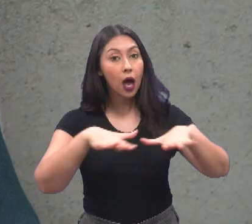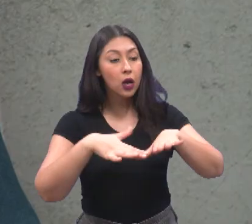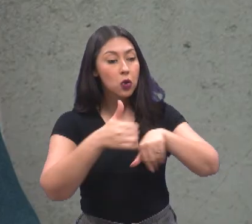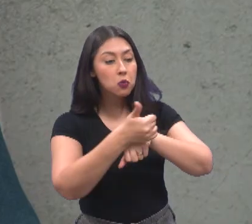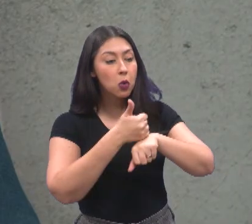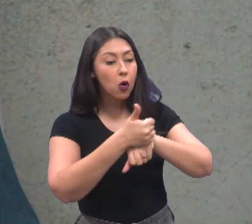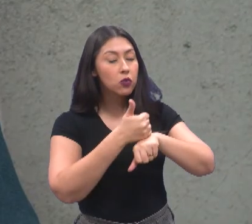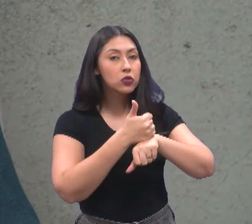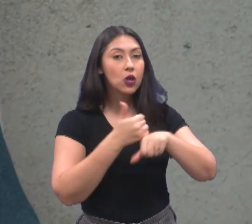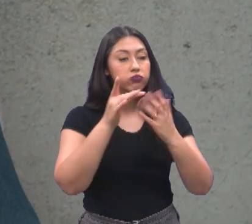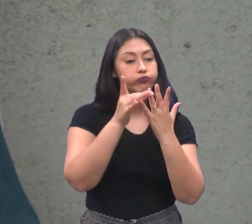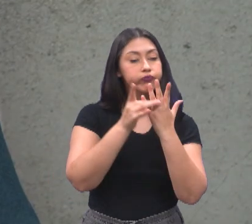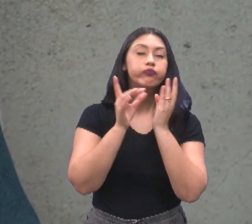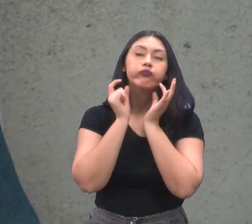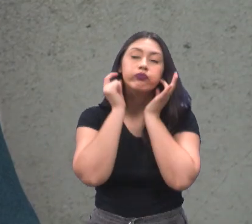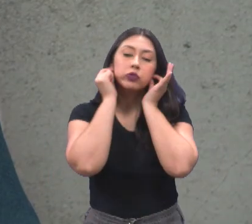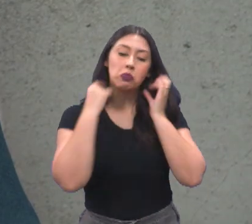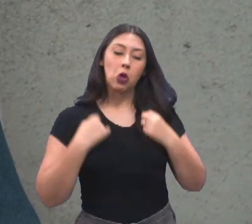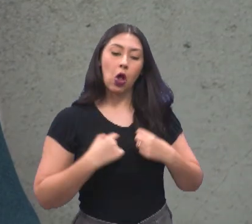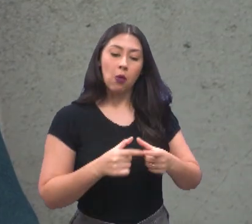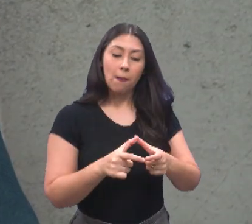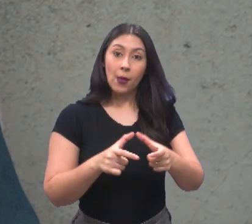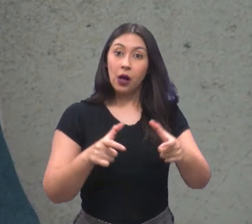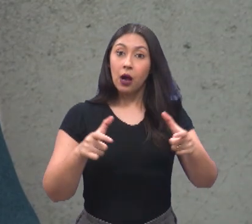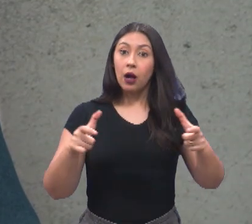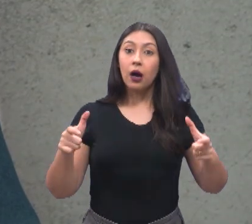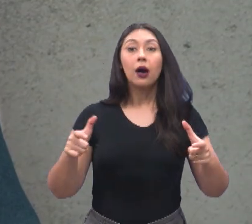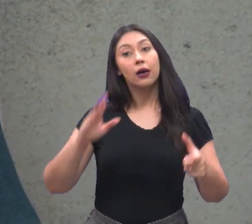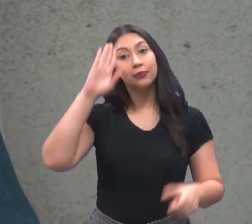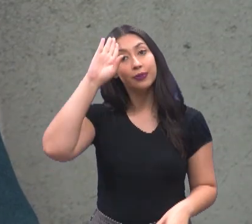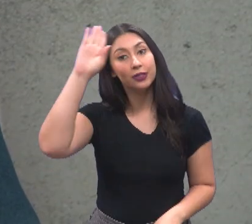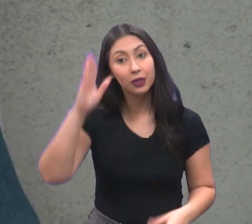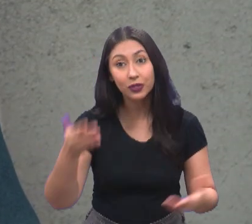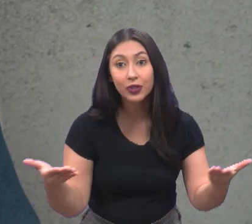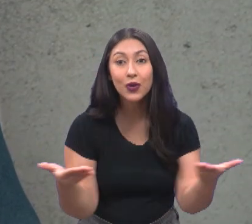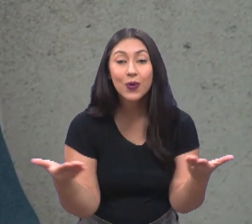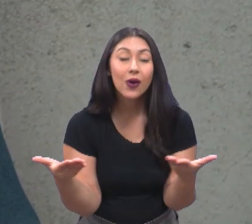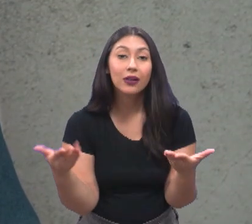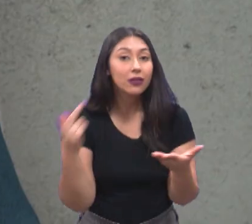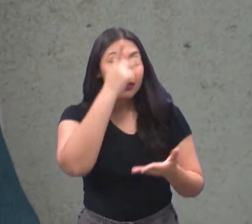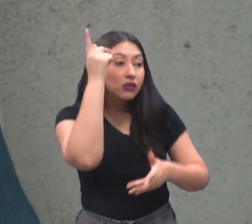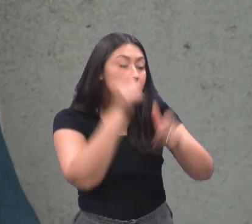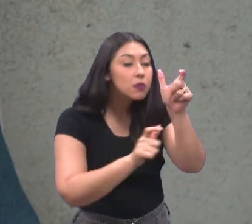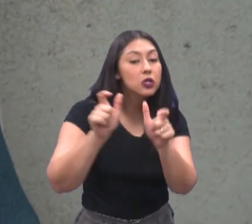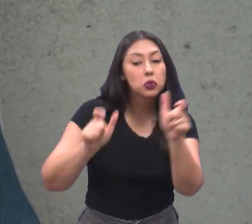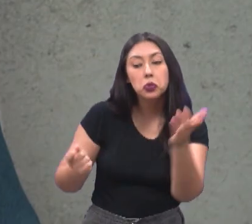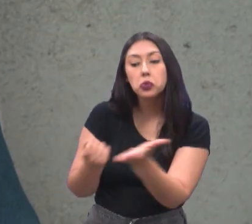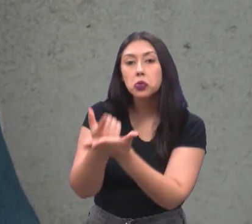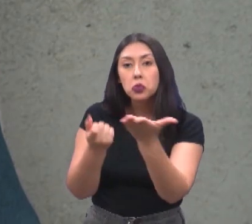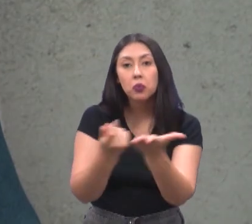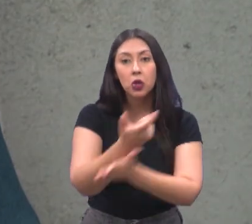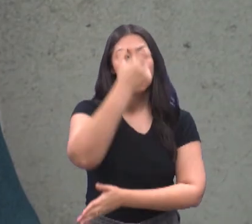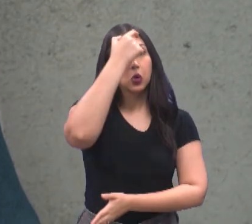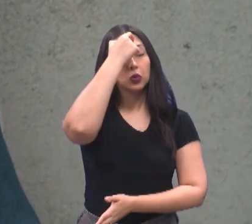ganhado espaço no mercado, principalmente, surfando aí na onda do consumo consciente, da valorização do que é feito